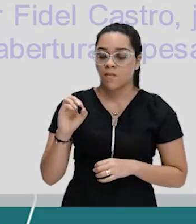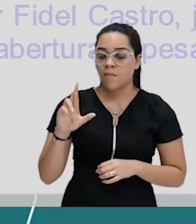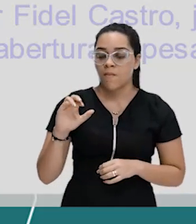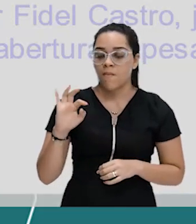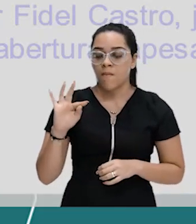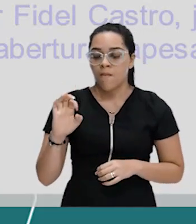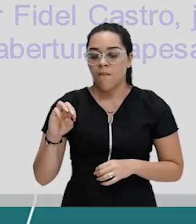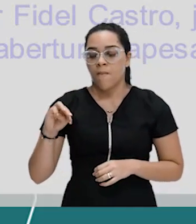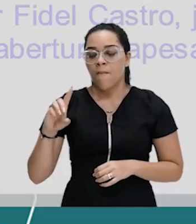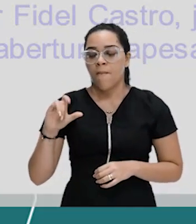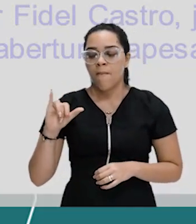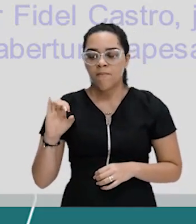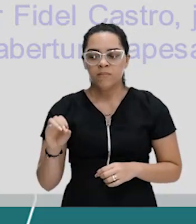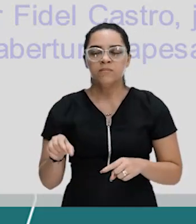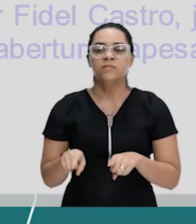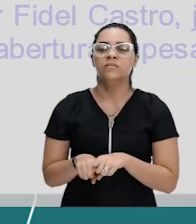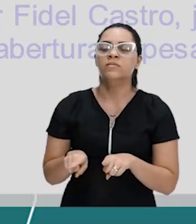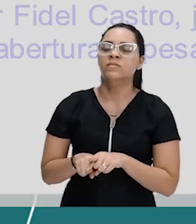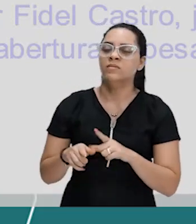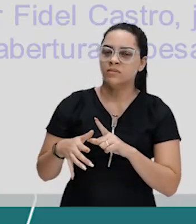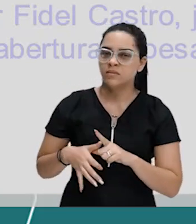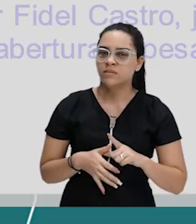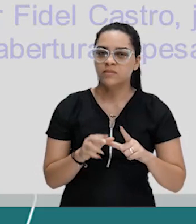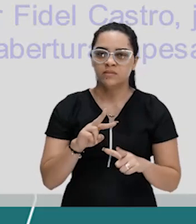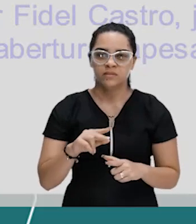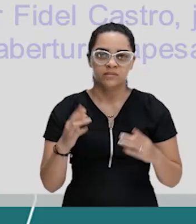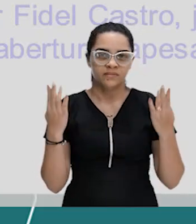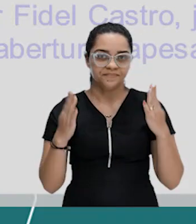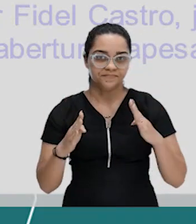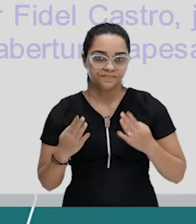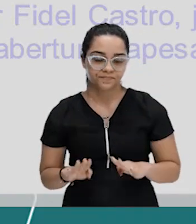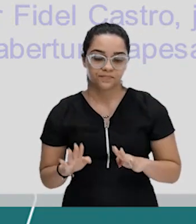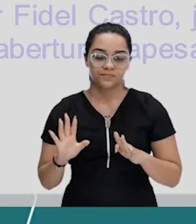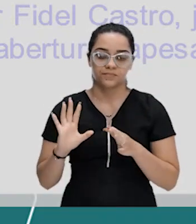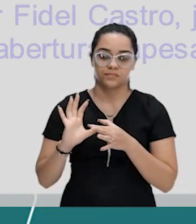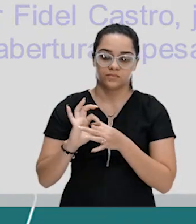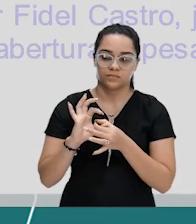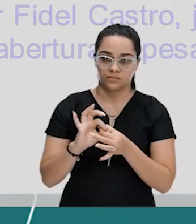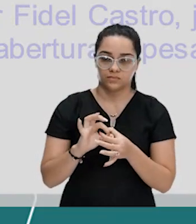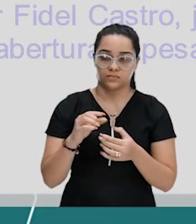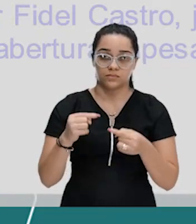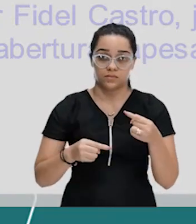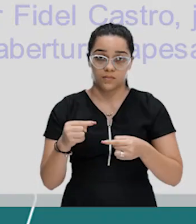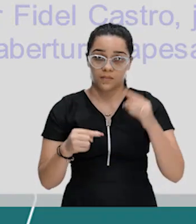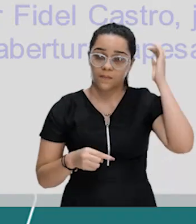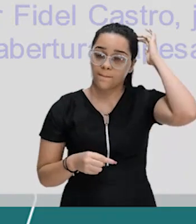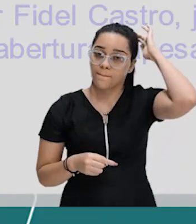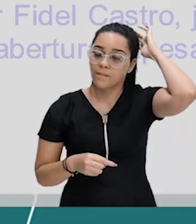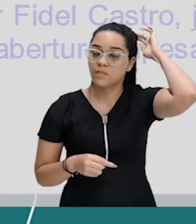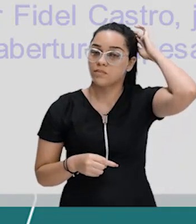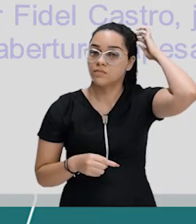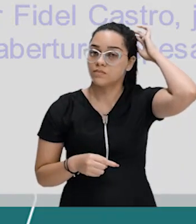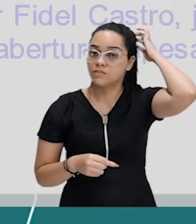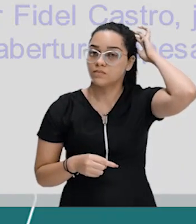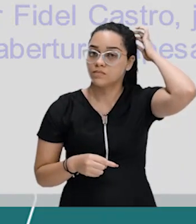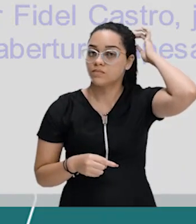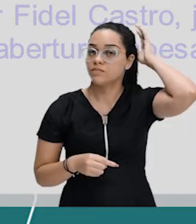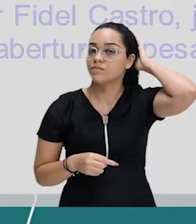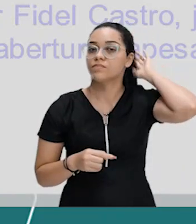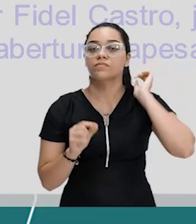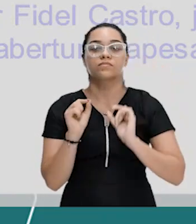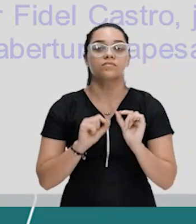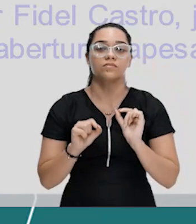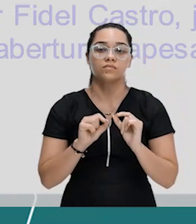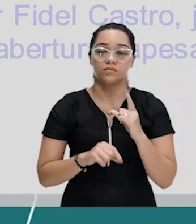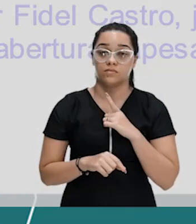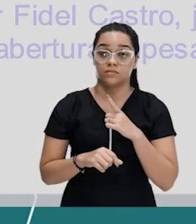América Latina, quando a gente analisa o contexto político, na América Latina no final do século XX